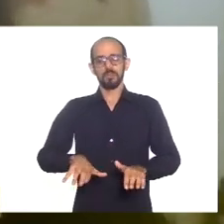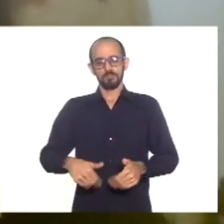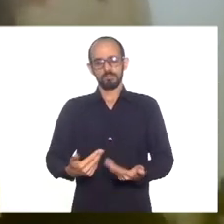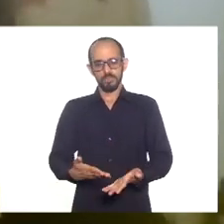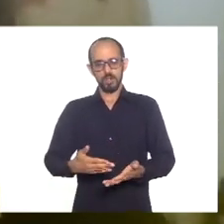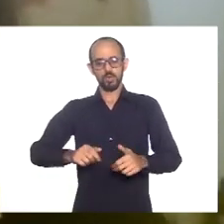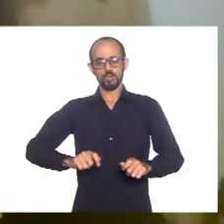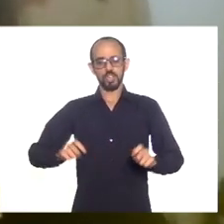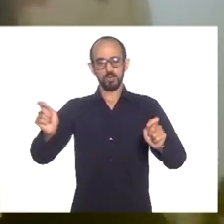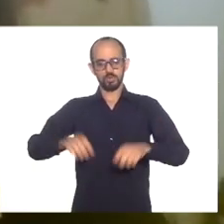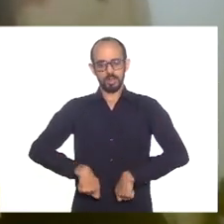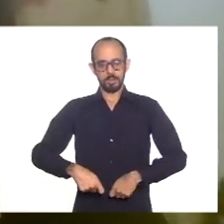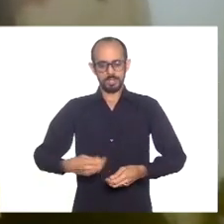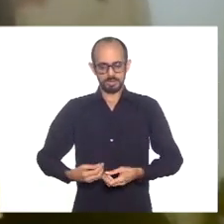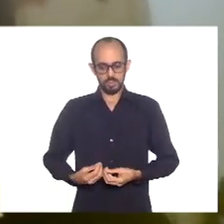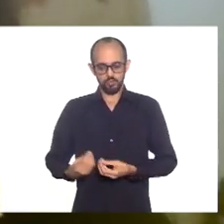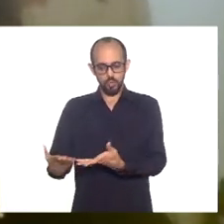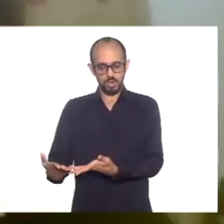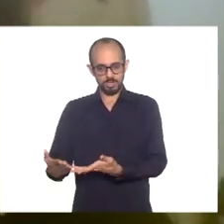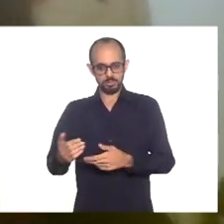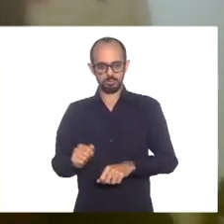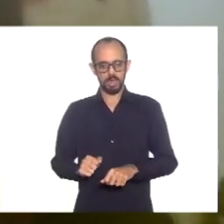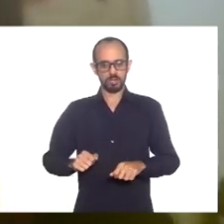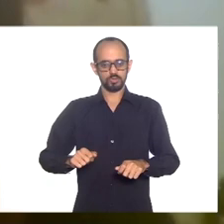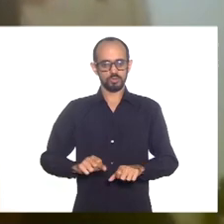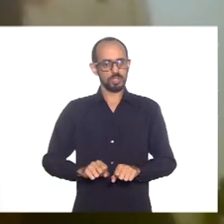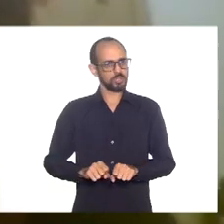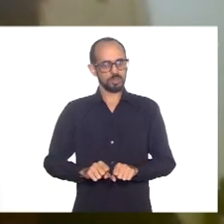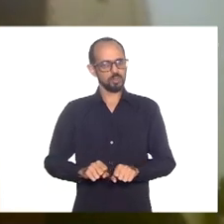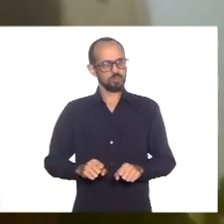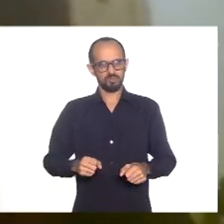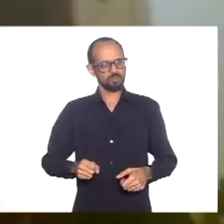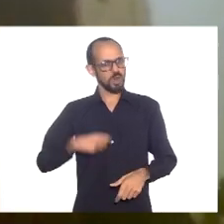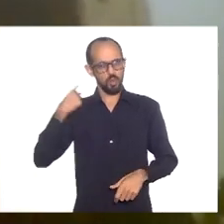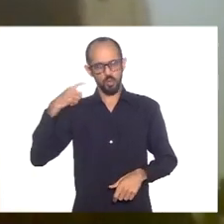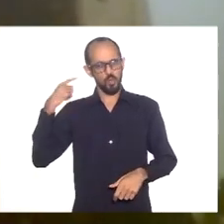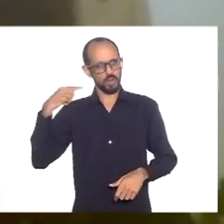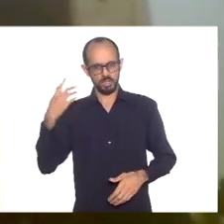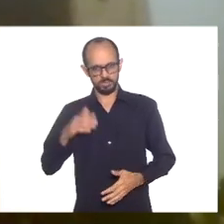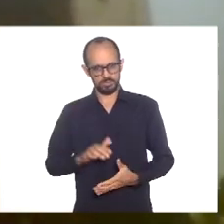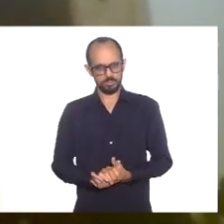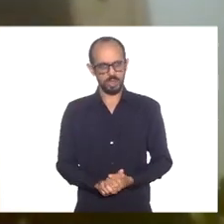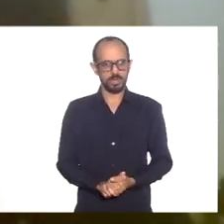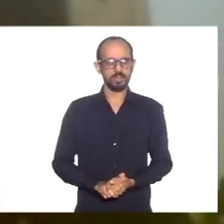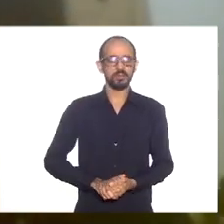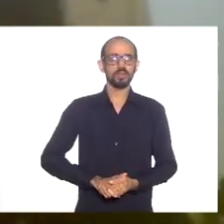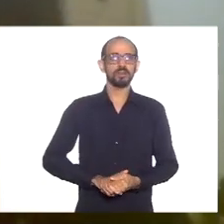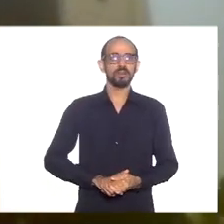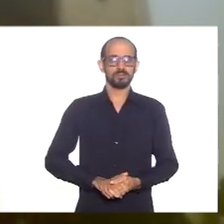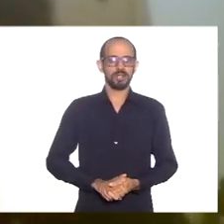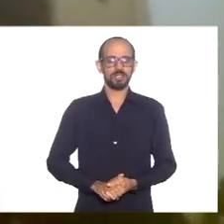do fornecimento, seria completamente insana. Né?